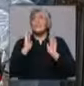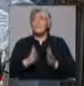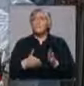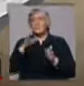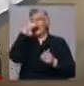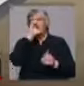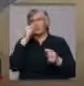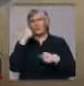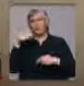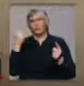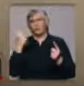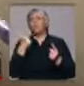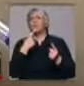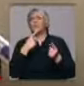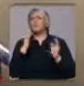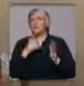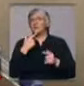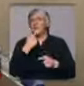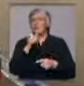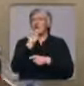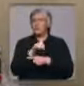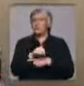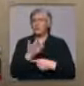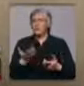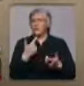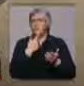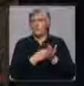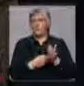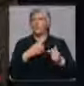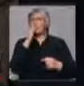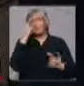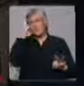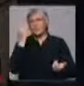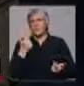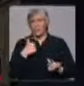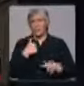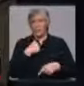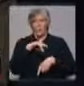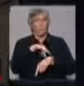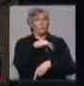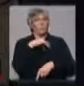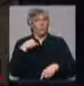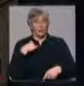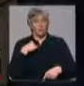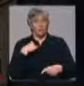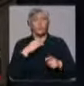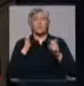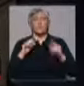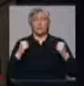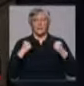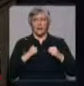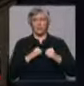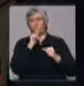Ministério Público para ser realizada. Se eu sou médico e decido que tem que se fazer uma autópsia